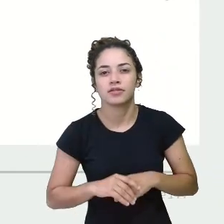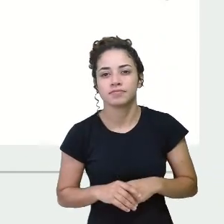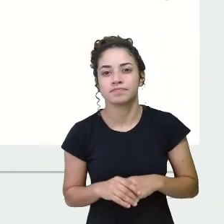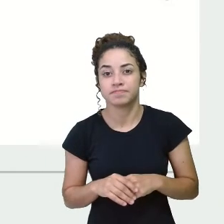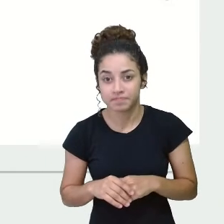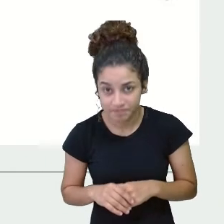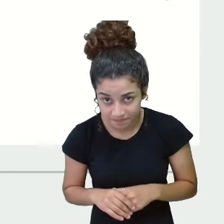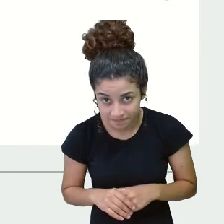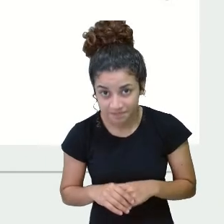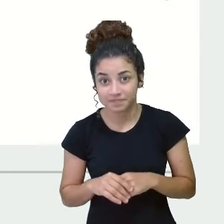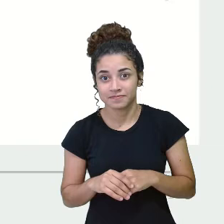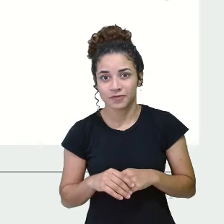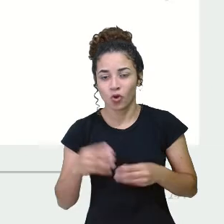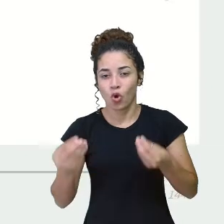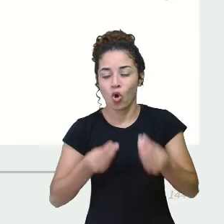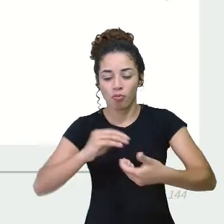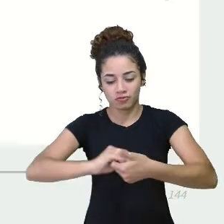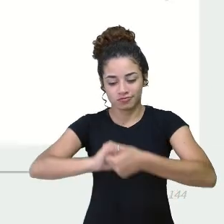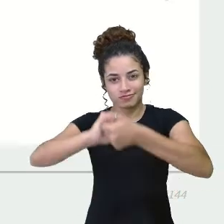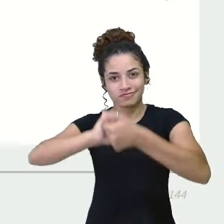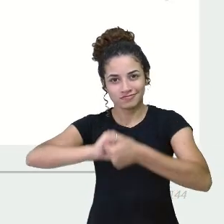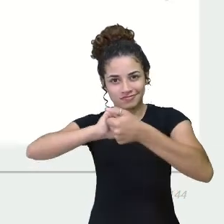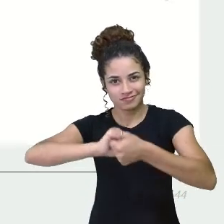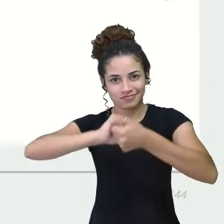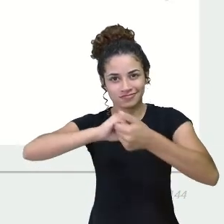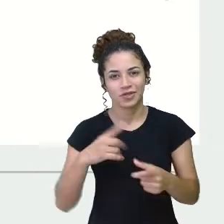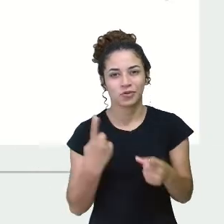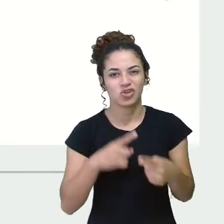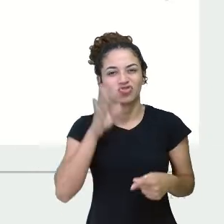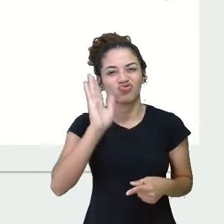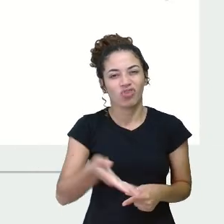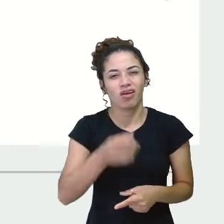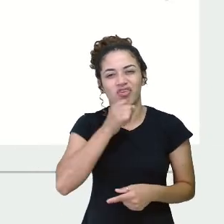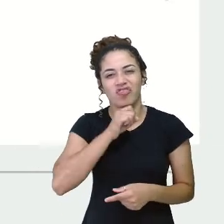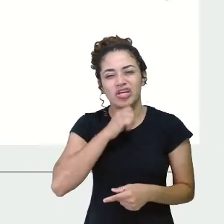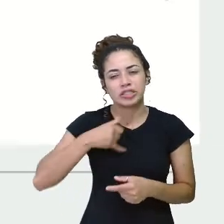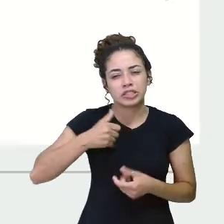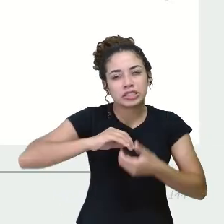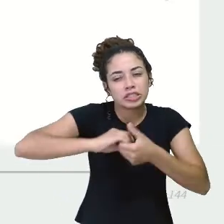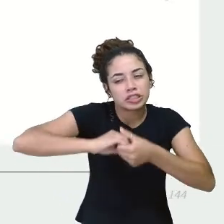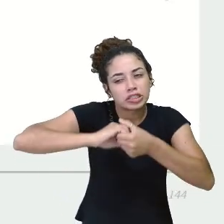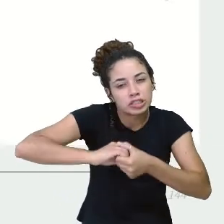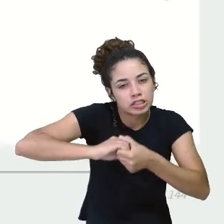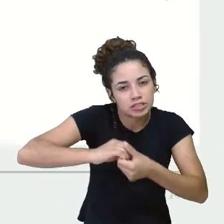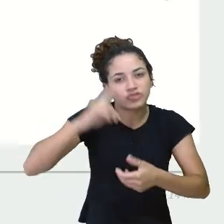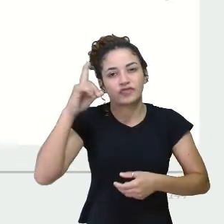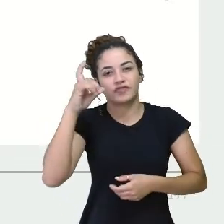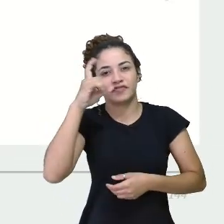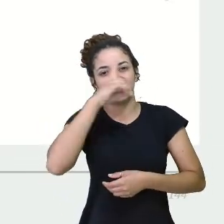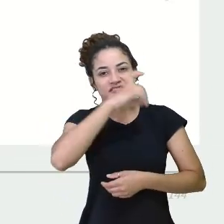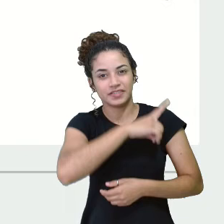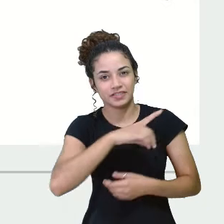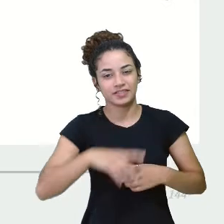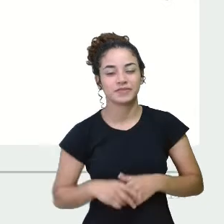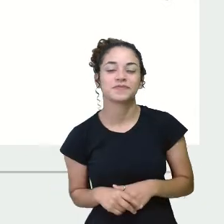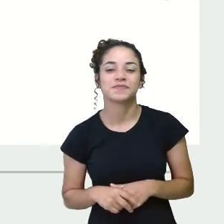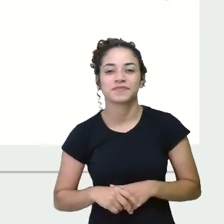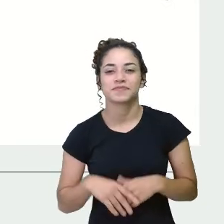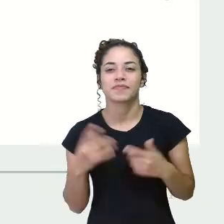muito trêmulos, porque são bem velhinhos, né? Da época de Rômulo e Remo,